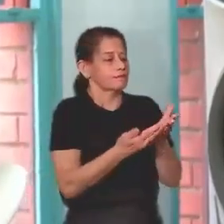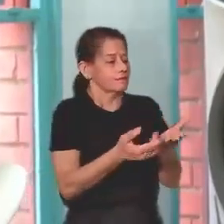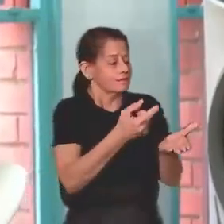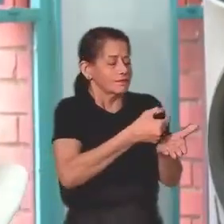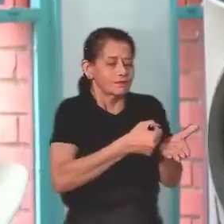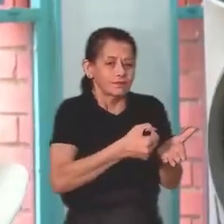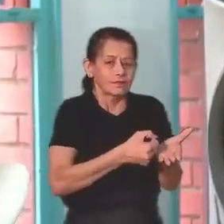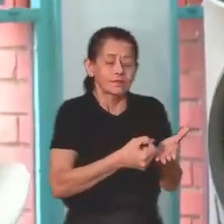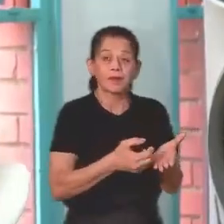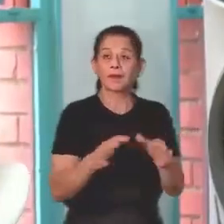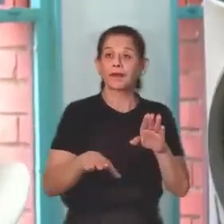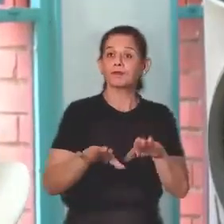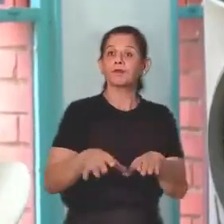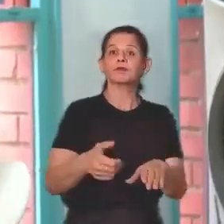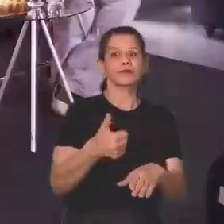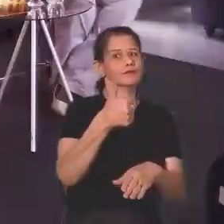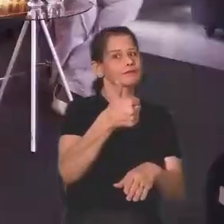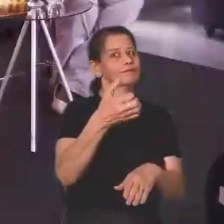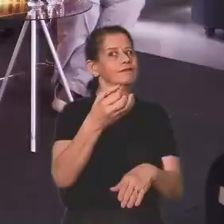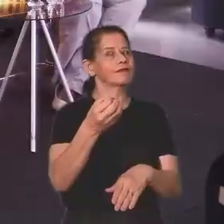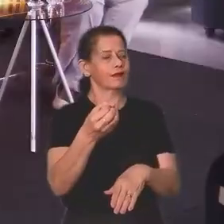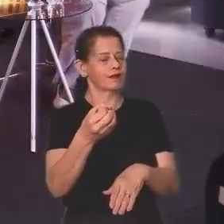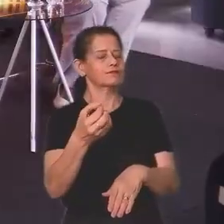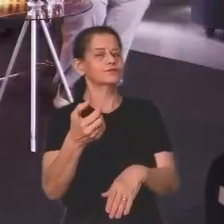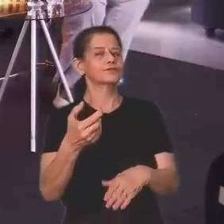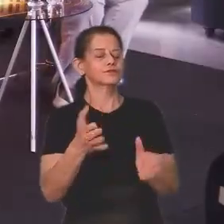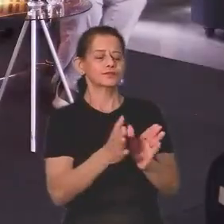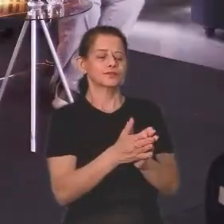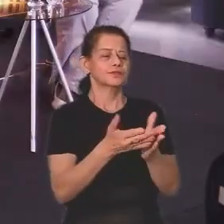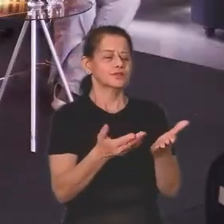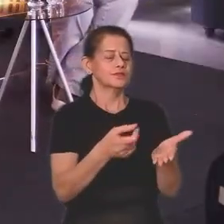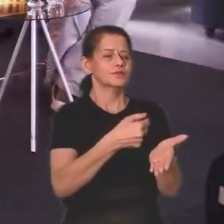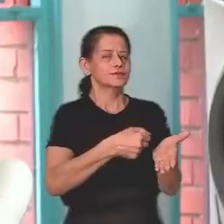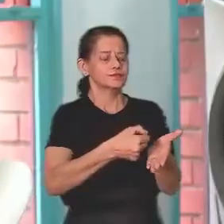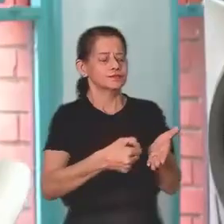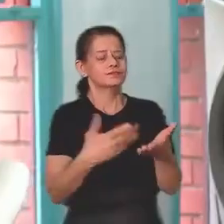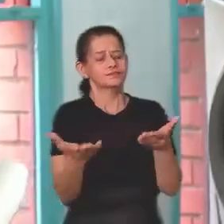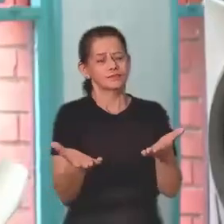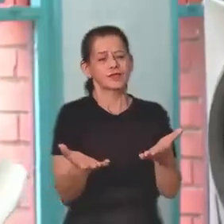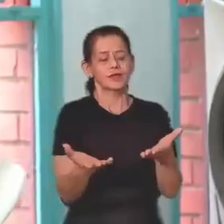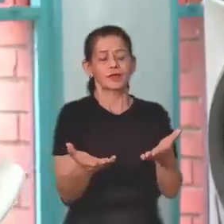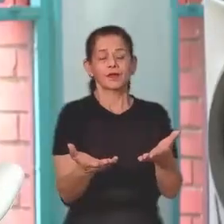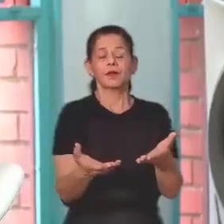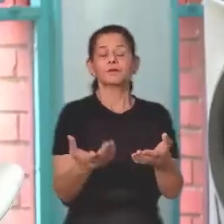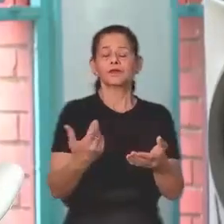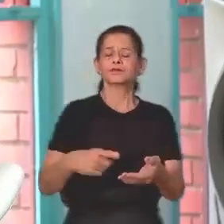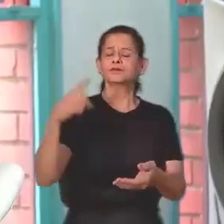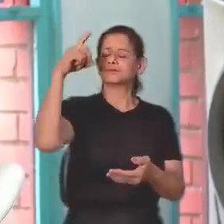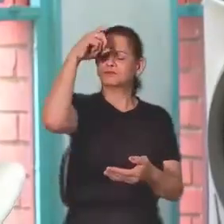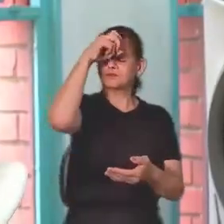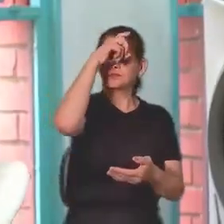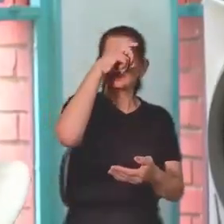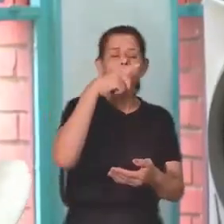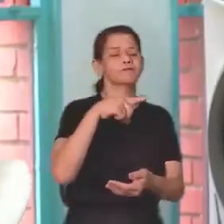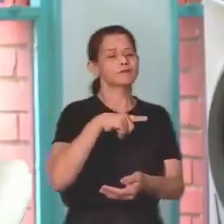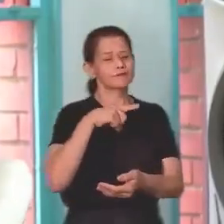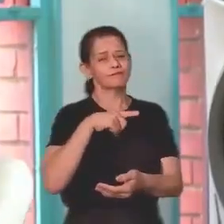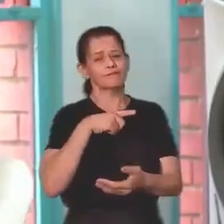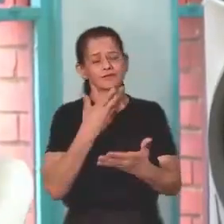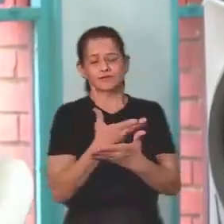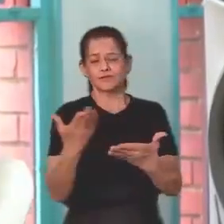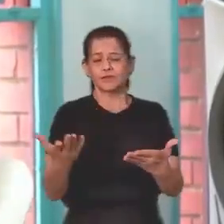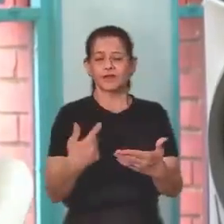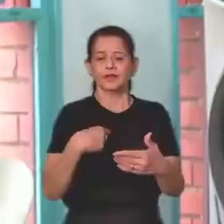estar no 10º, né? Então, assim, a dificuldade, né, ela existe, e